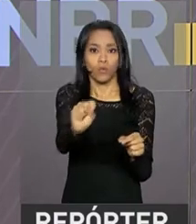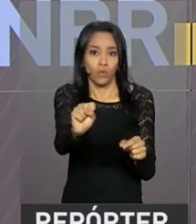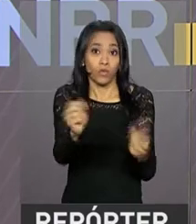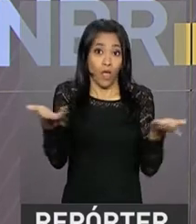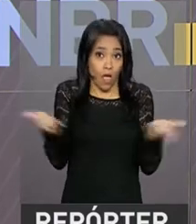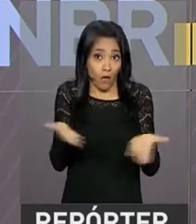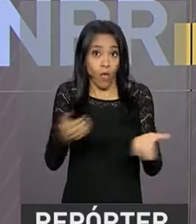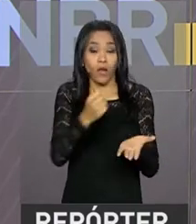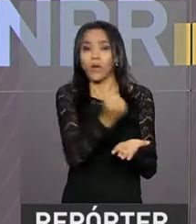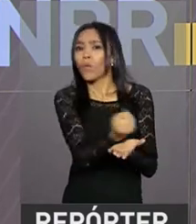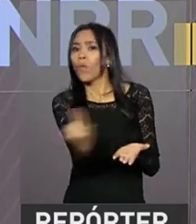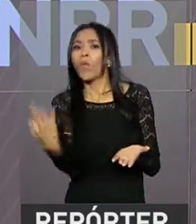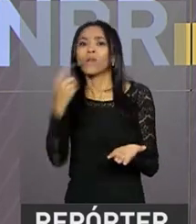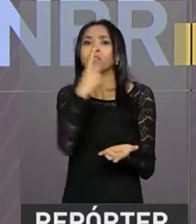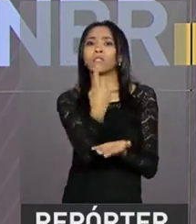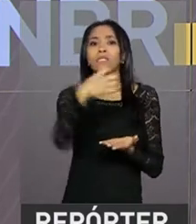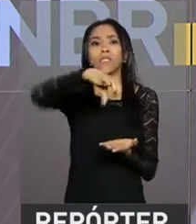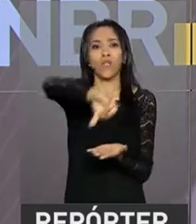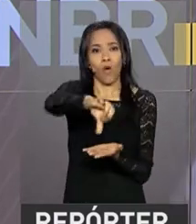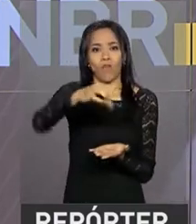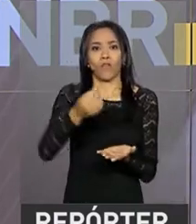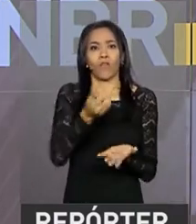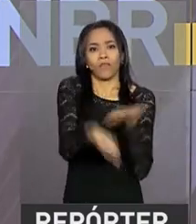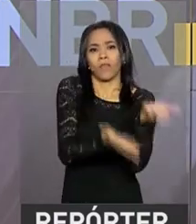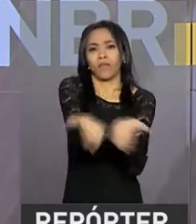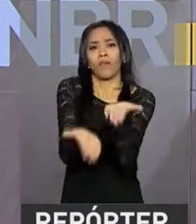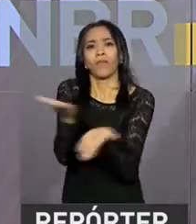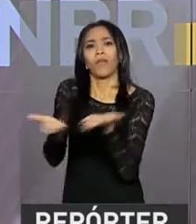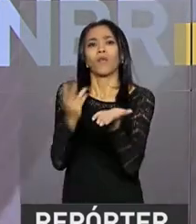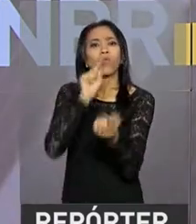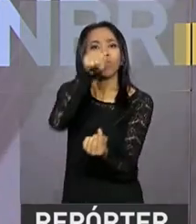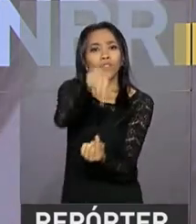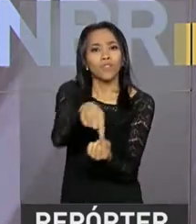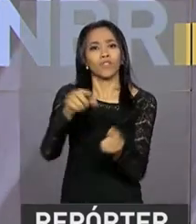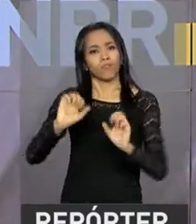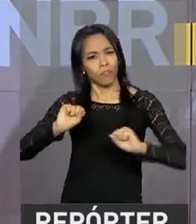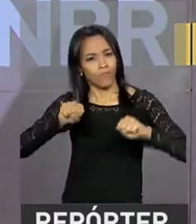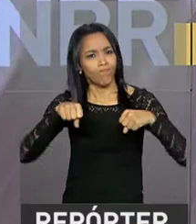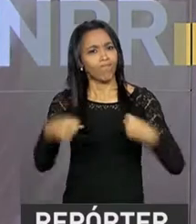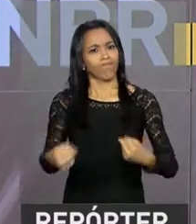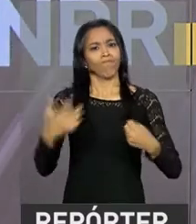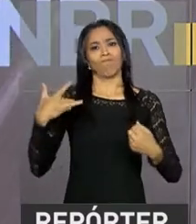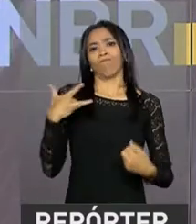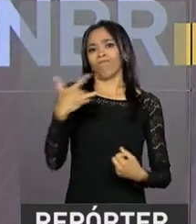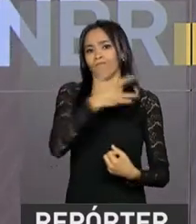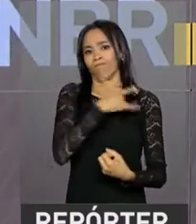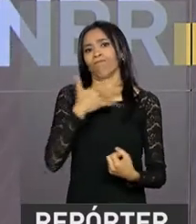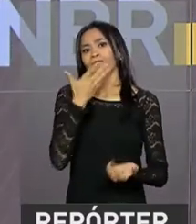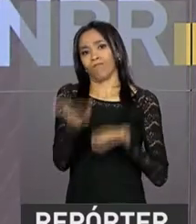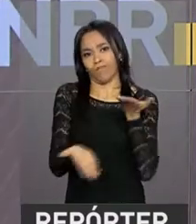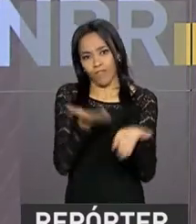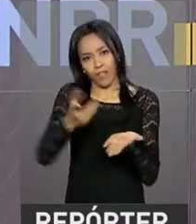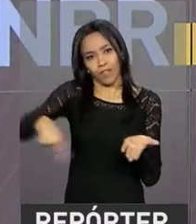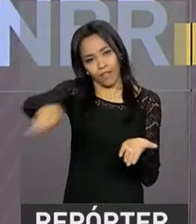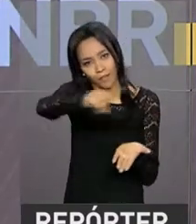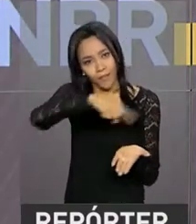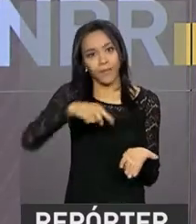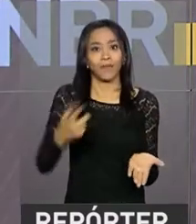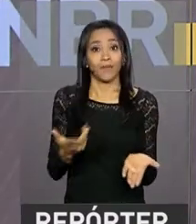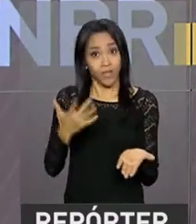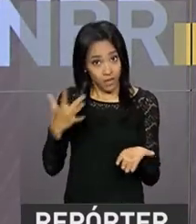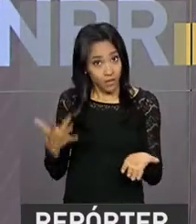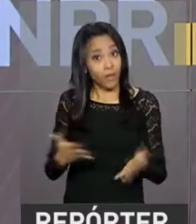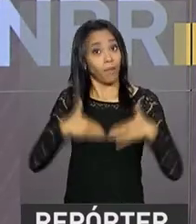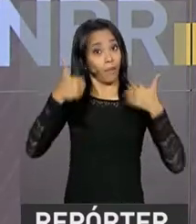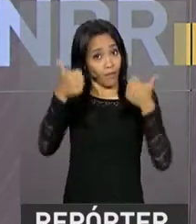são 19 procedimentos com o objetivo de potencializar o resultado dos tratamentos convencionais e